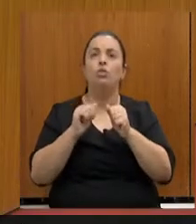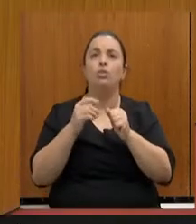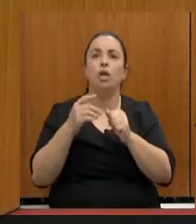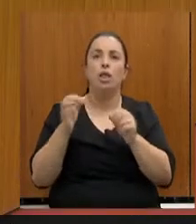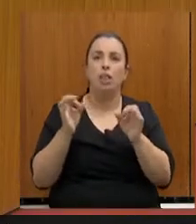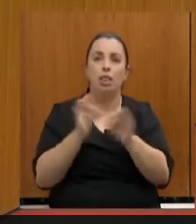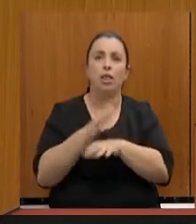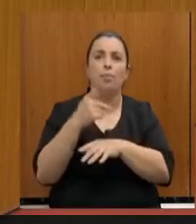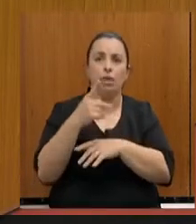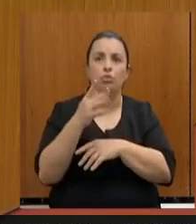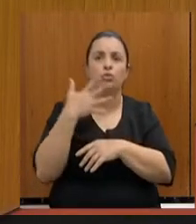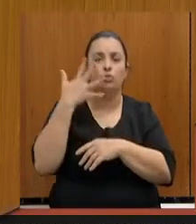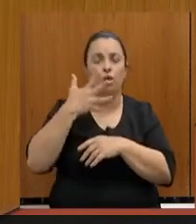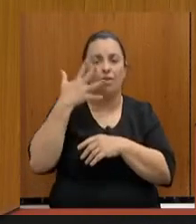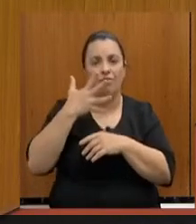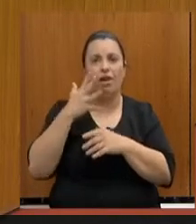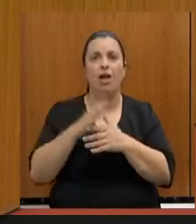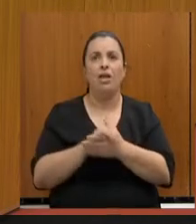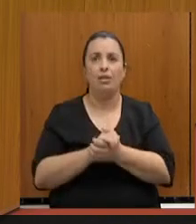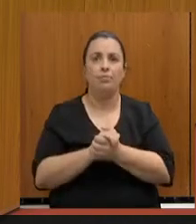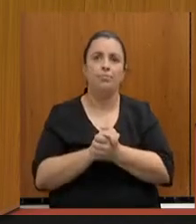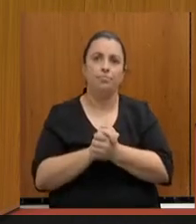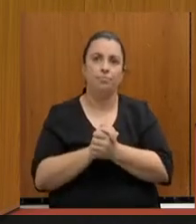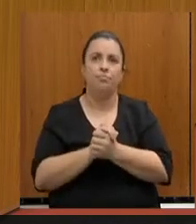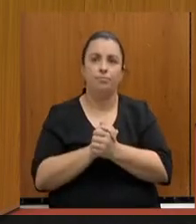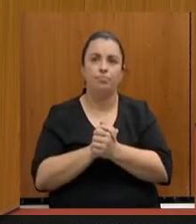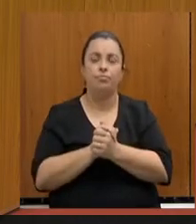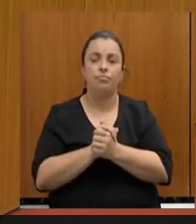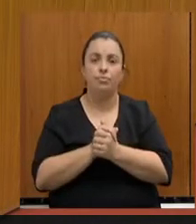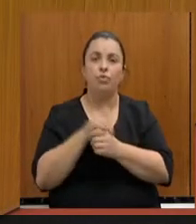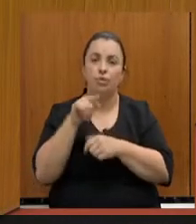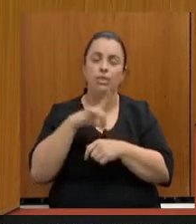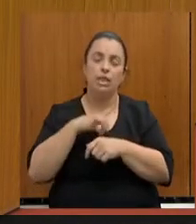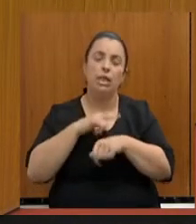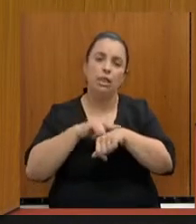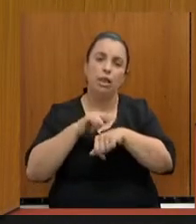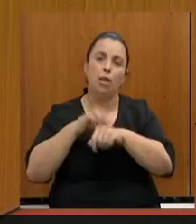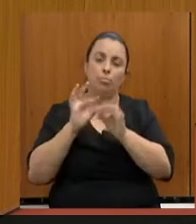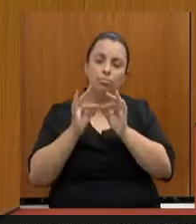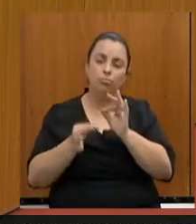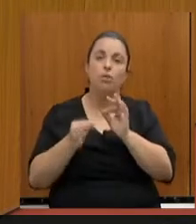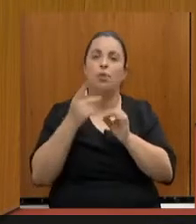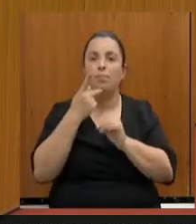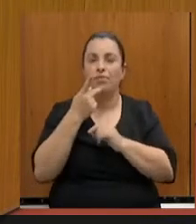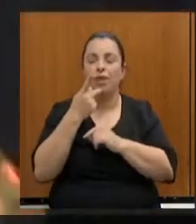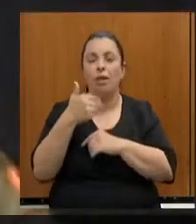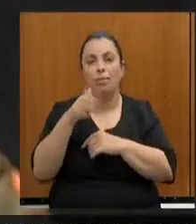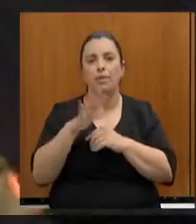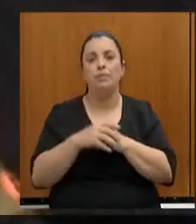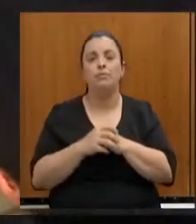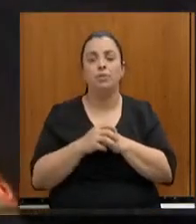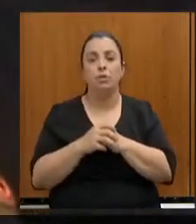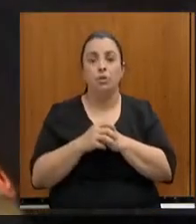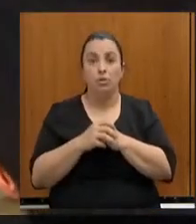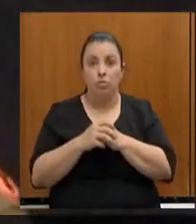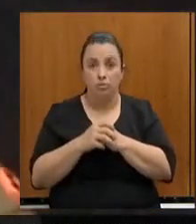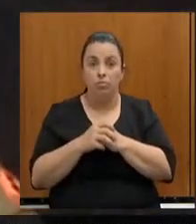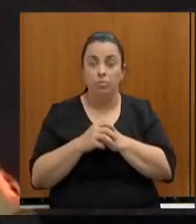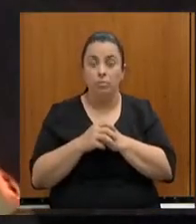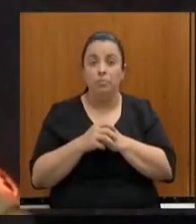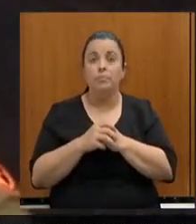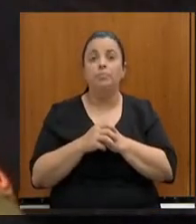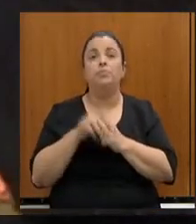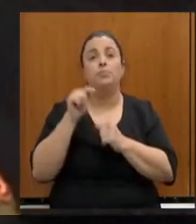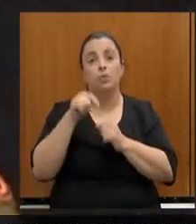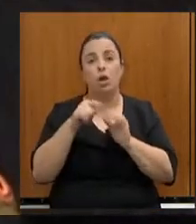concluir que vossa excelência não vai usar da réplica Então posso nem seu tempo para concluir então muito obrigado Presidente Muito obrigado então são